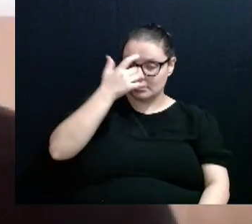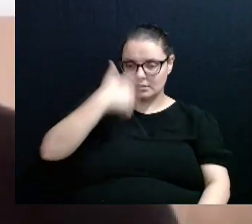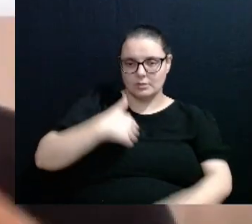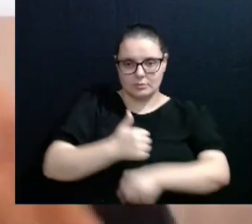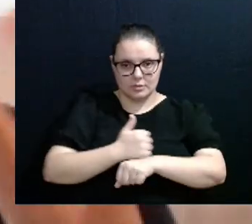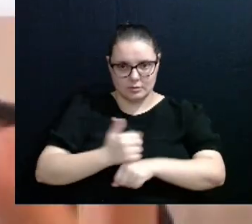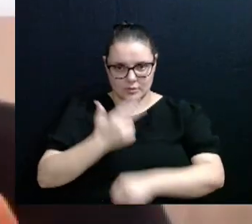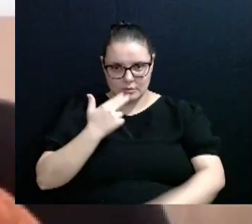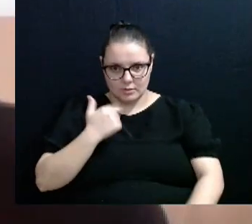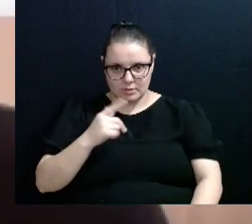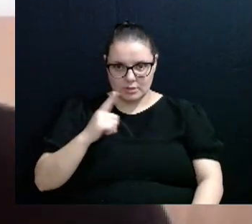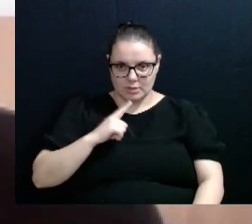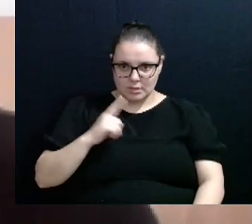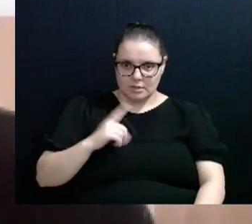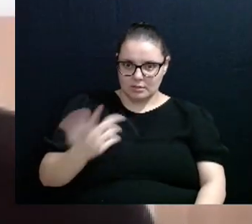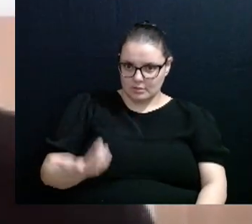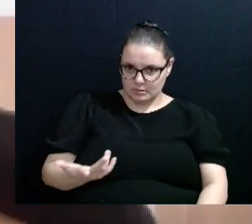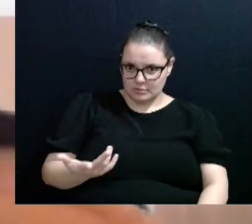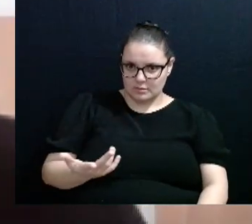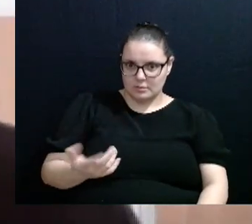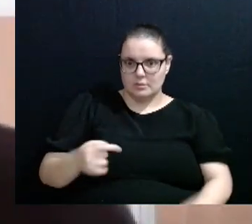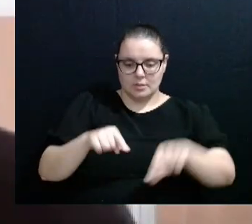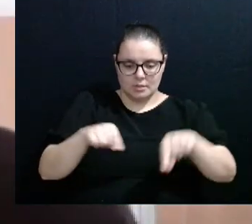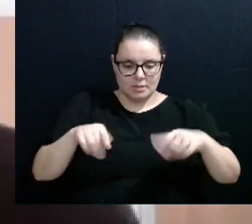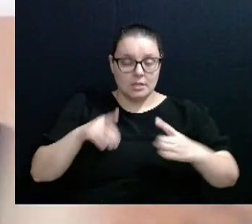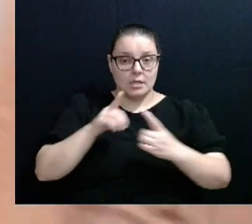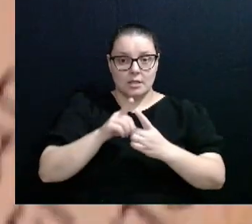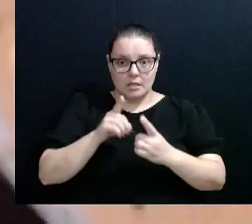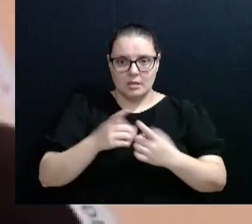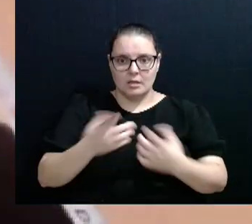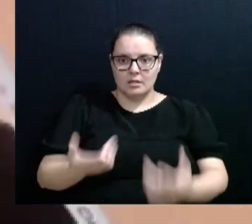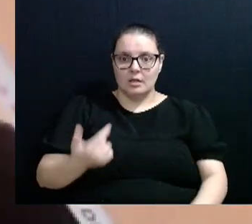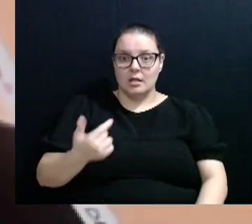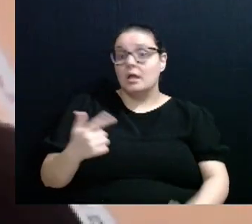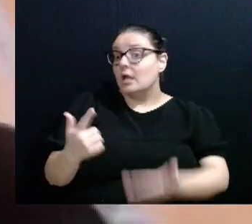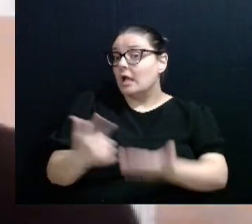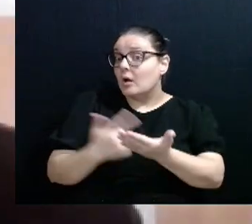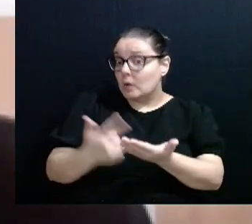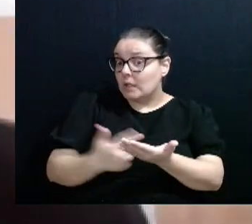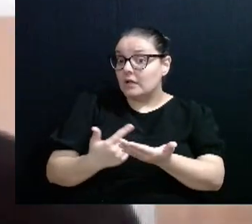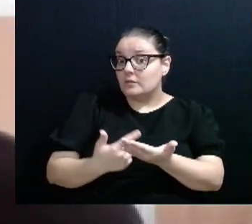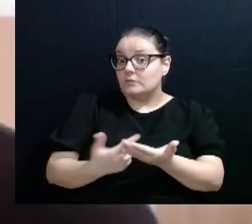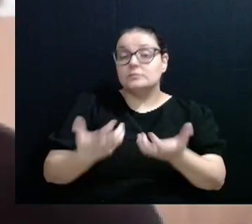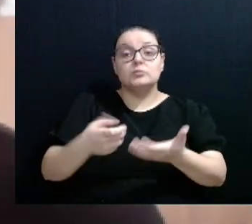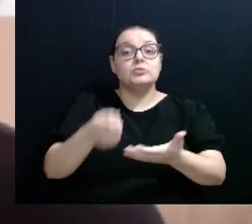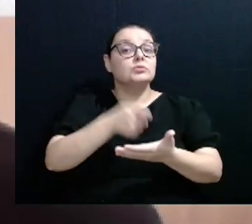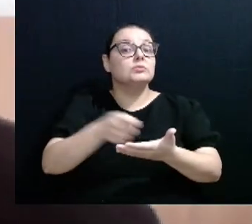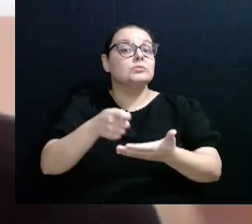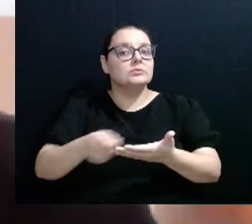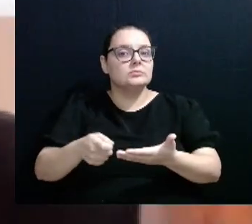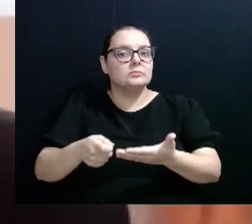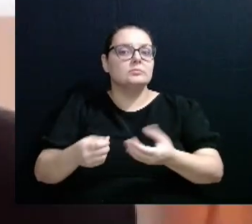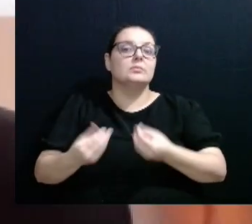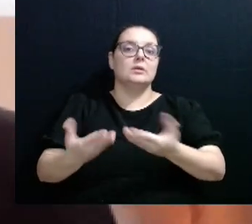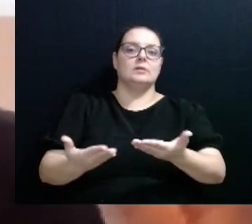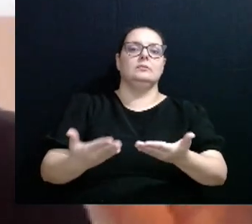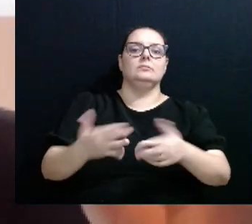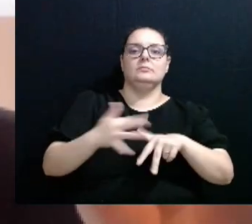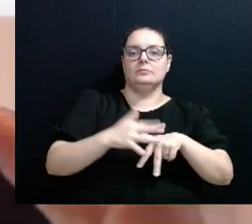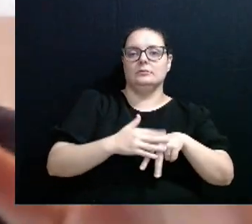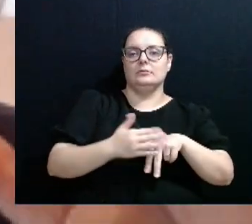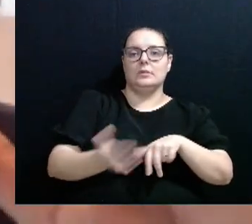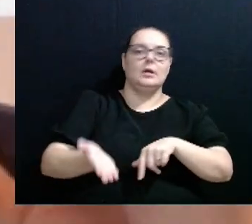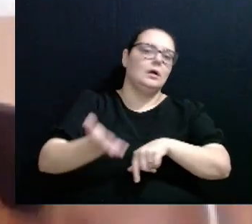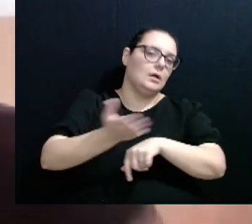tenho um consultório e é um livro que eu quis escrever para dar para meus pacientes antes de vir no meu consultório,